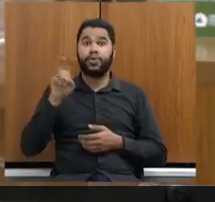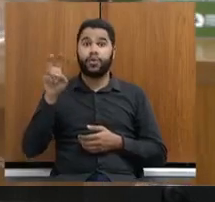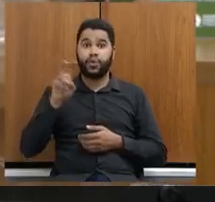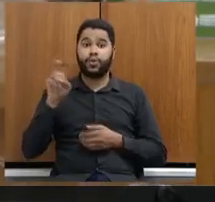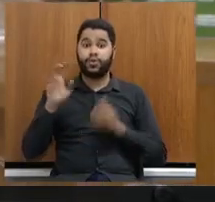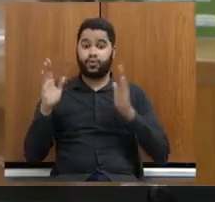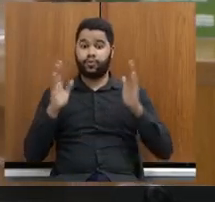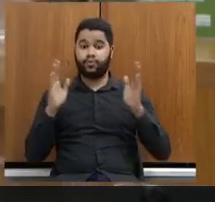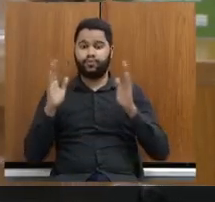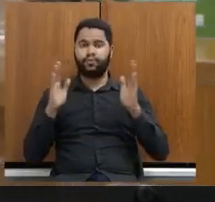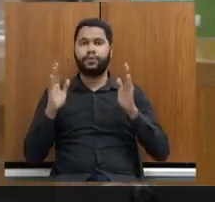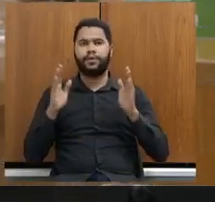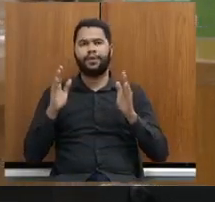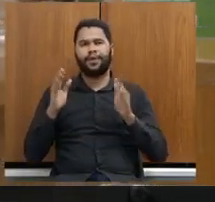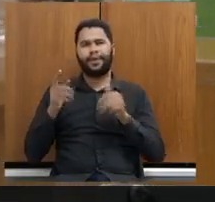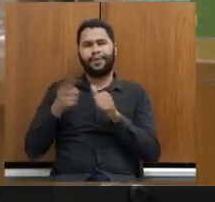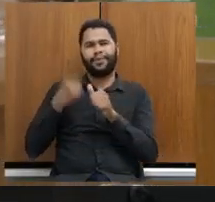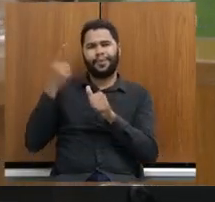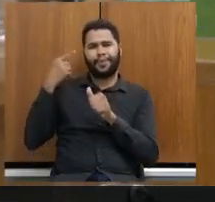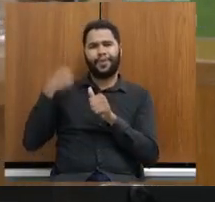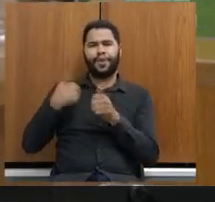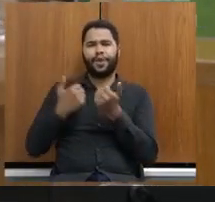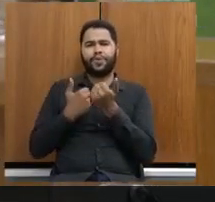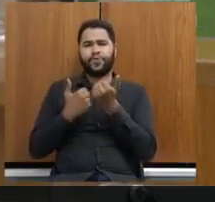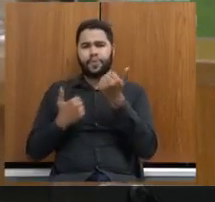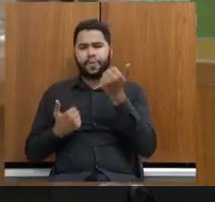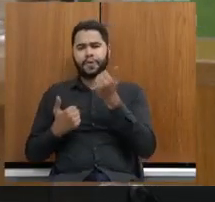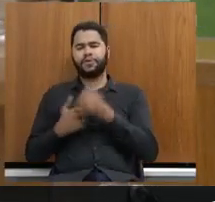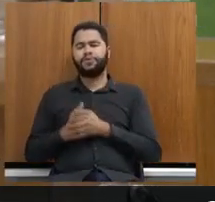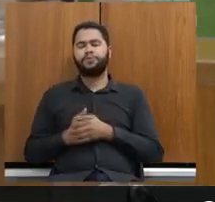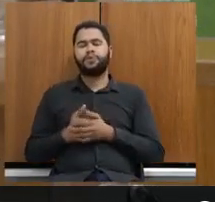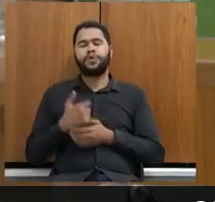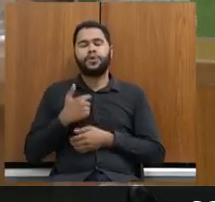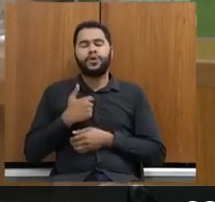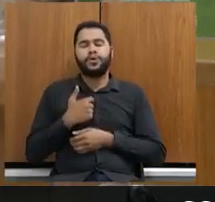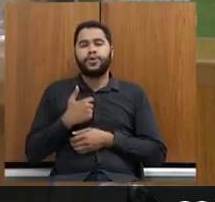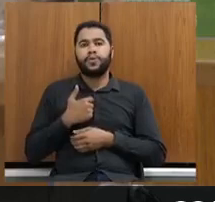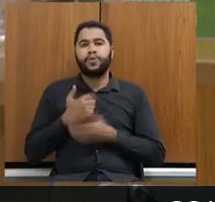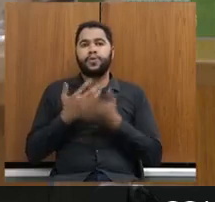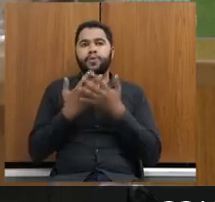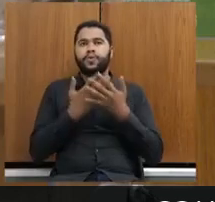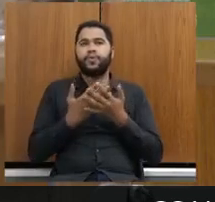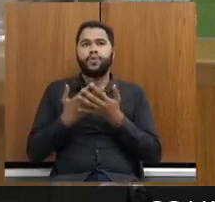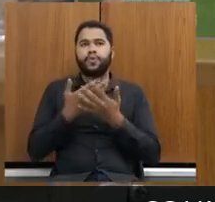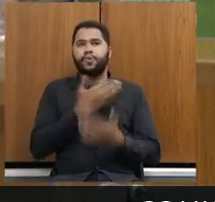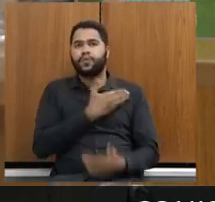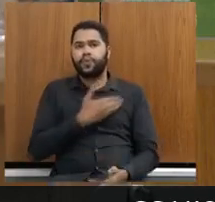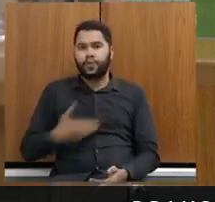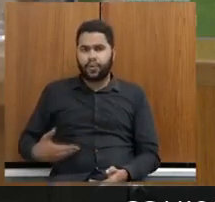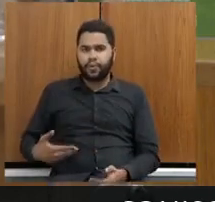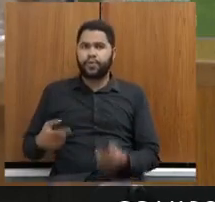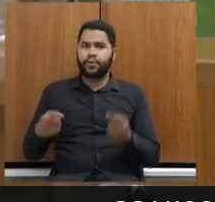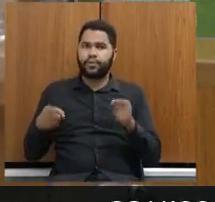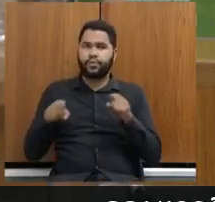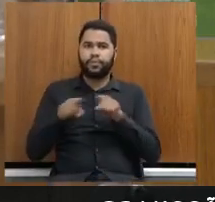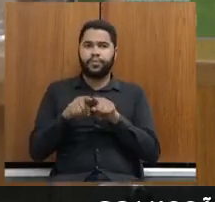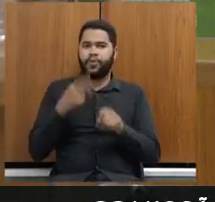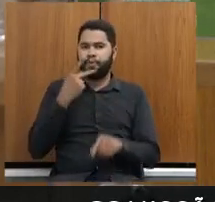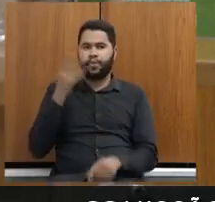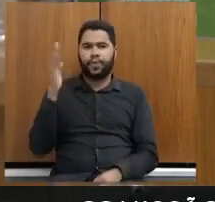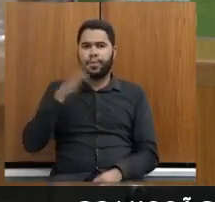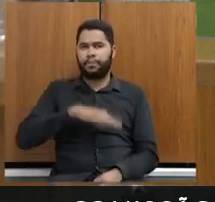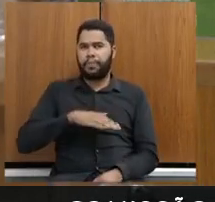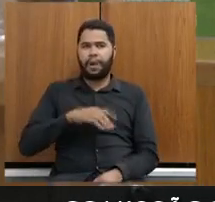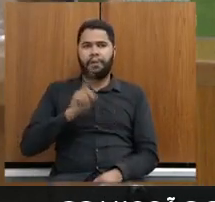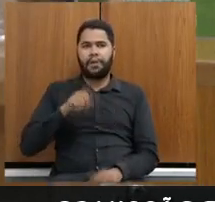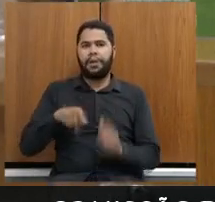pouco tempo que eu era suplente eu confesso que eu nunca tive um governo mesmo sendo parceiro não posso falar mal de